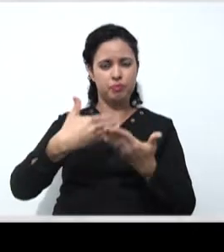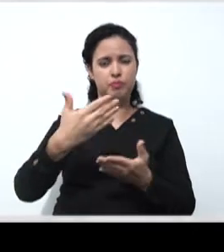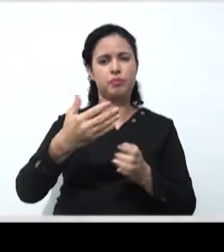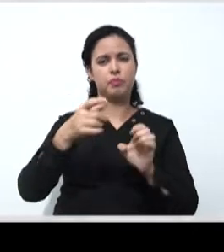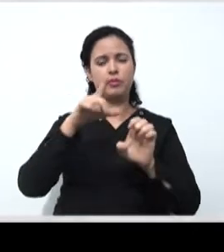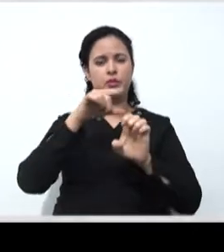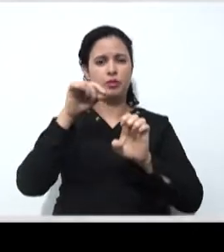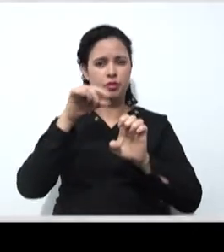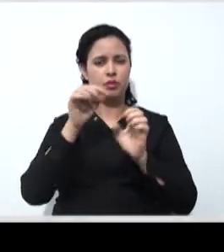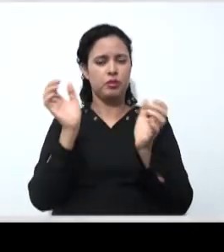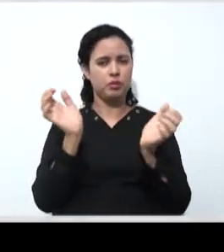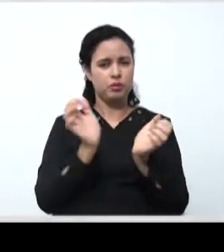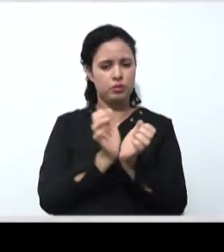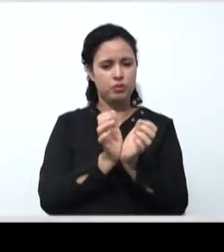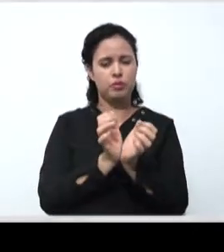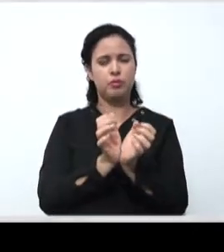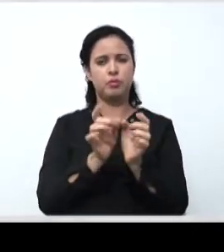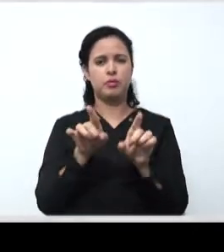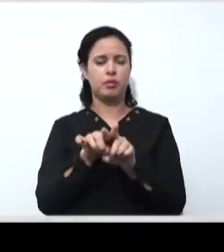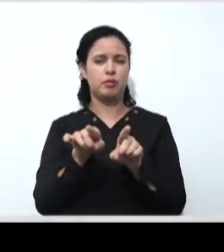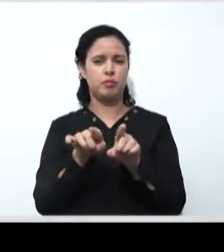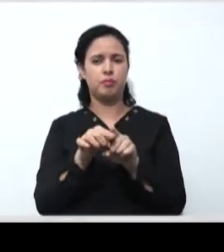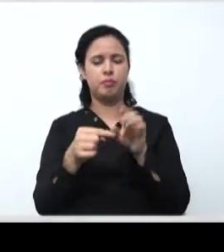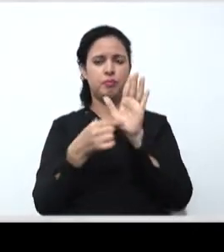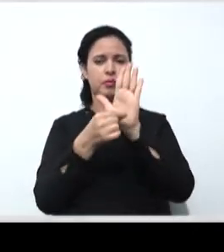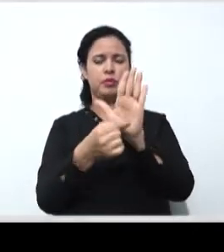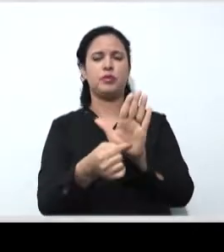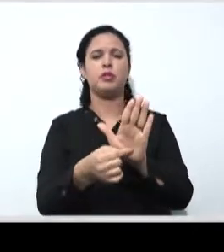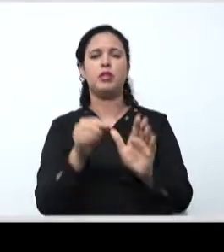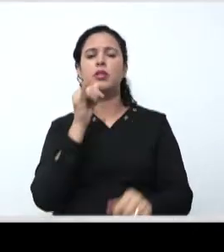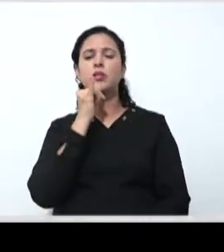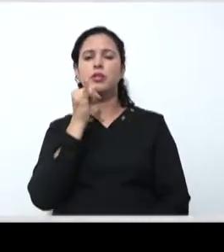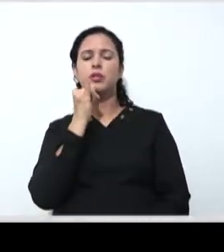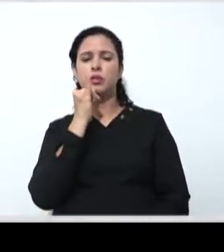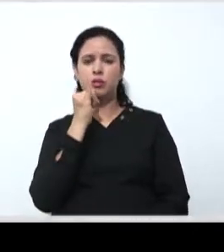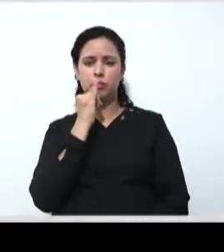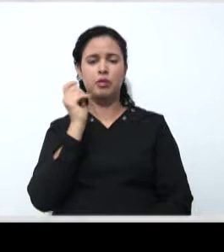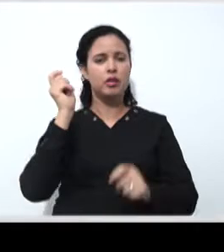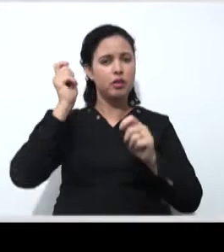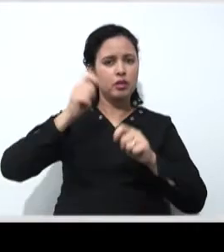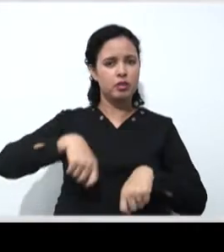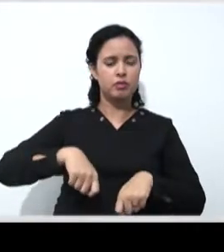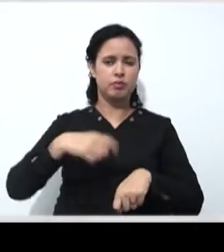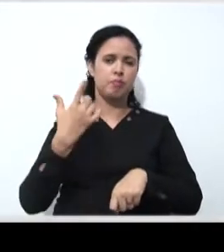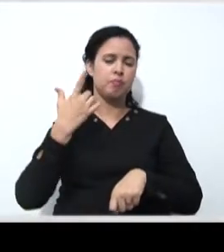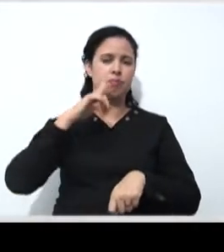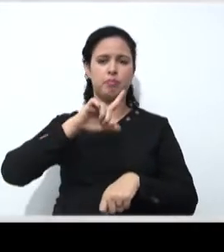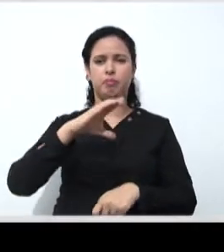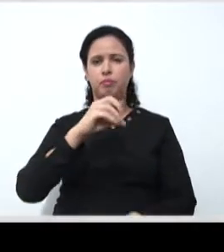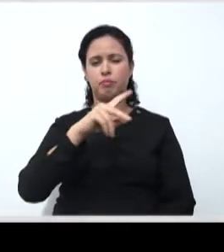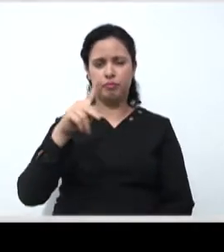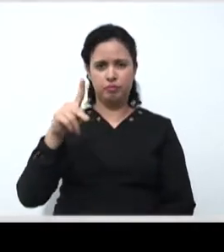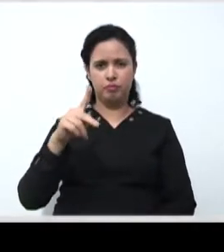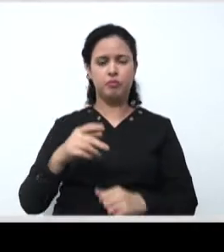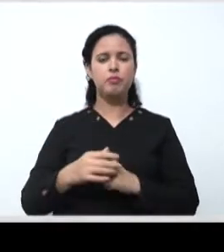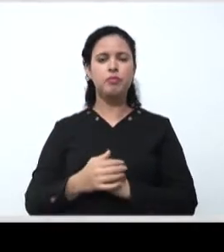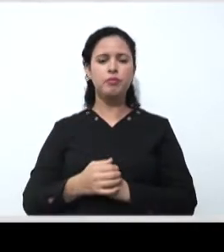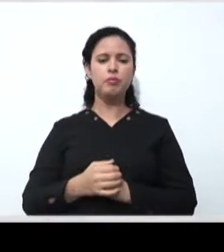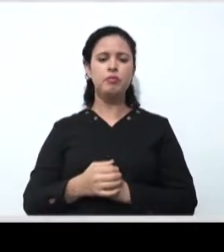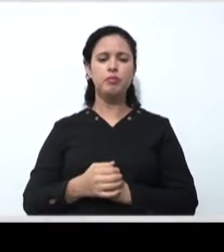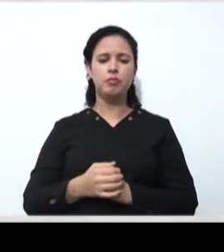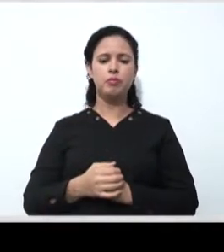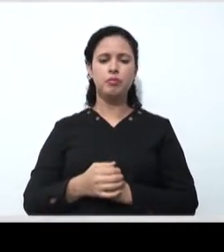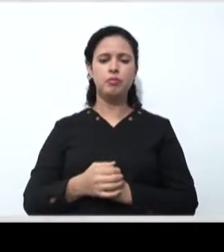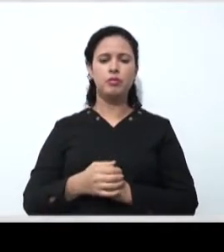e apresentar casos exitosos de cooperativas que deram certo. A gente também vai passar por isso. Diferenciar os tipos